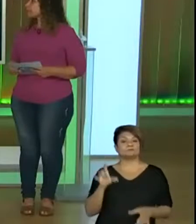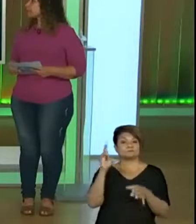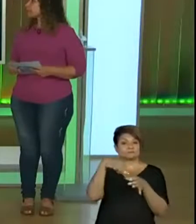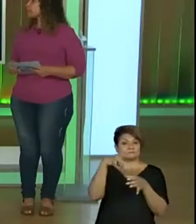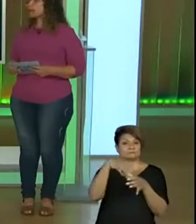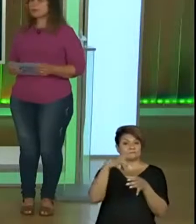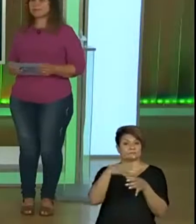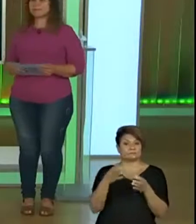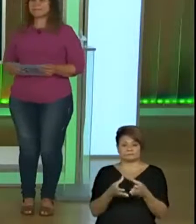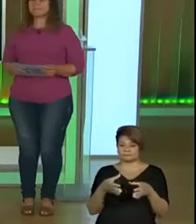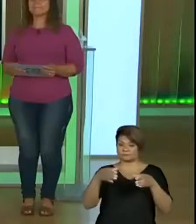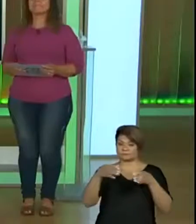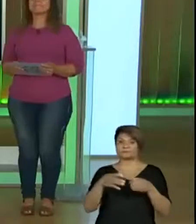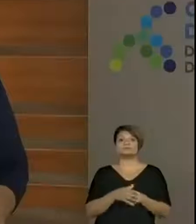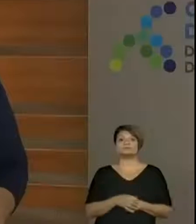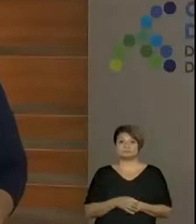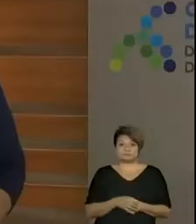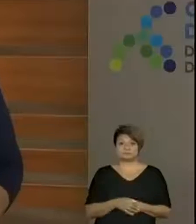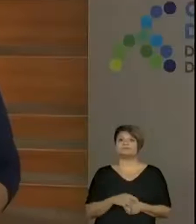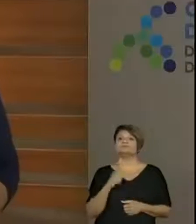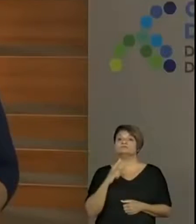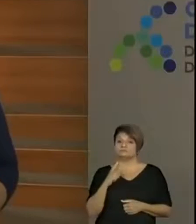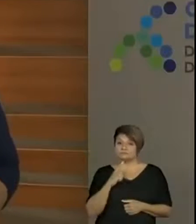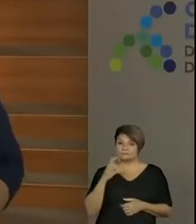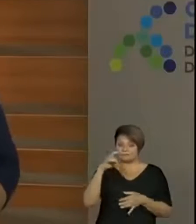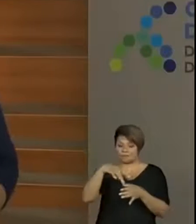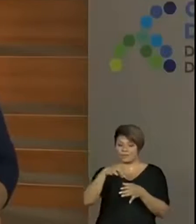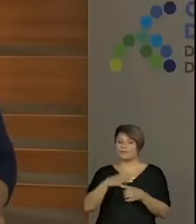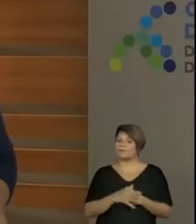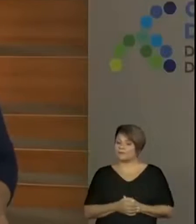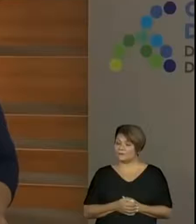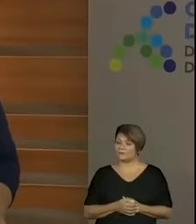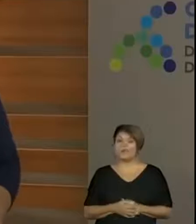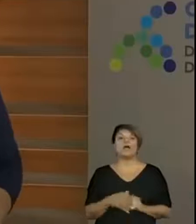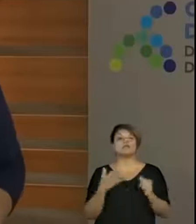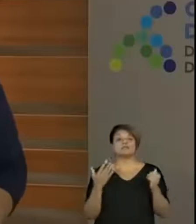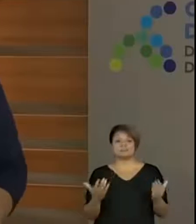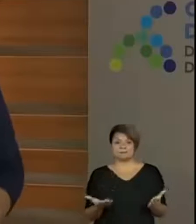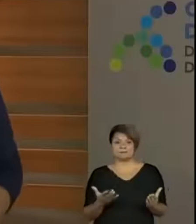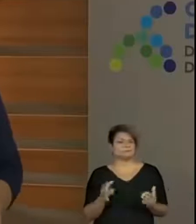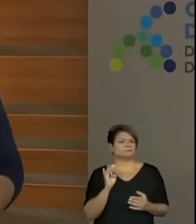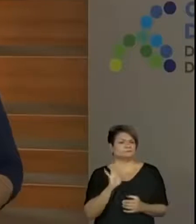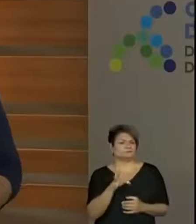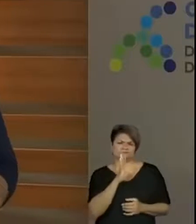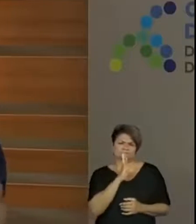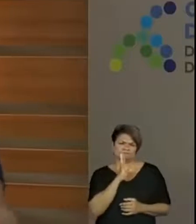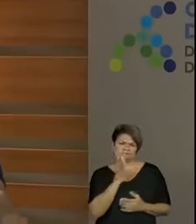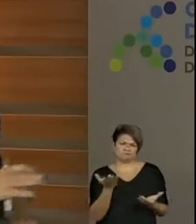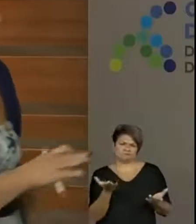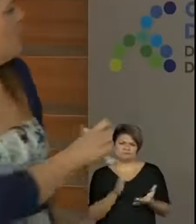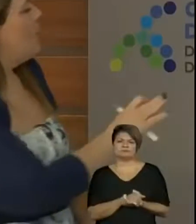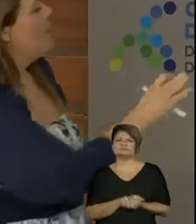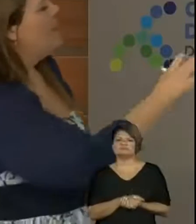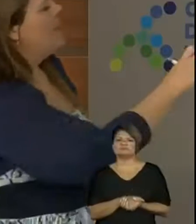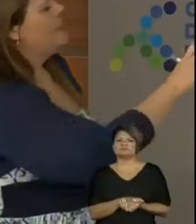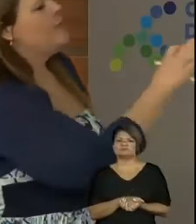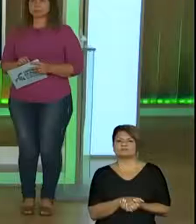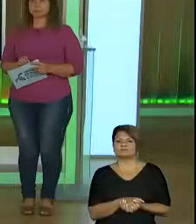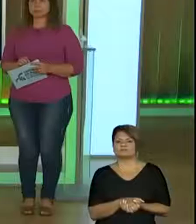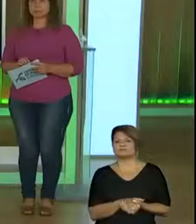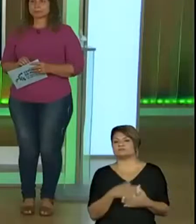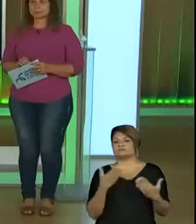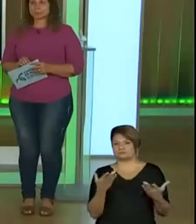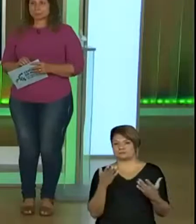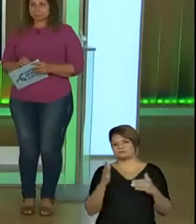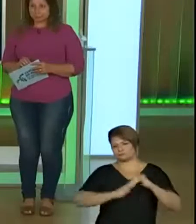né, professora Ana Paula? Nem fale, nem fale. Então, é uma questão só de conhecer, né, esse nome. Mas